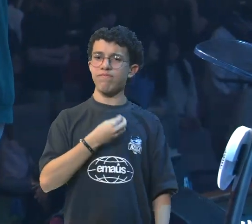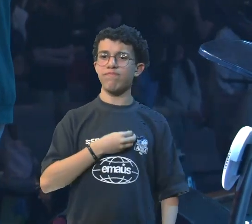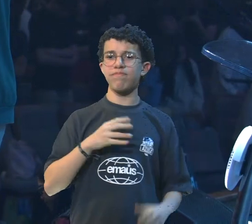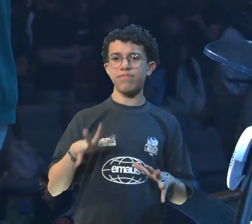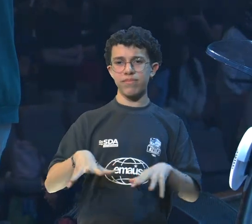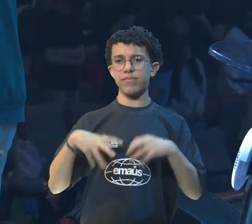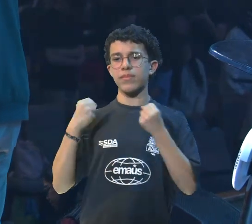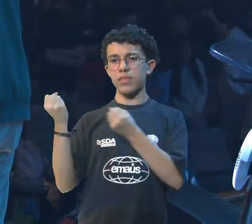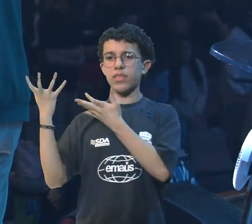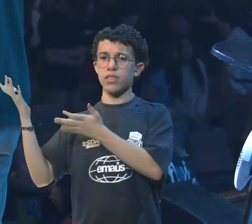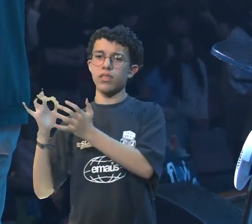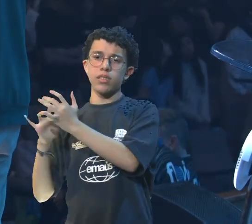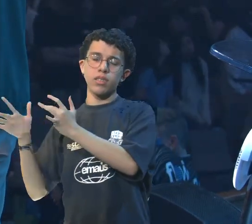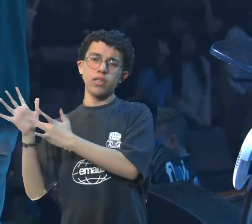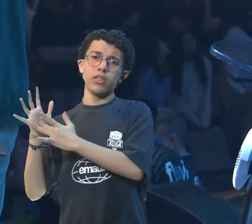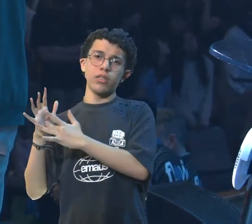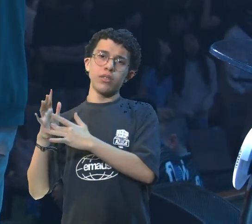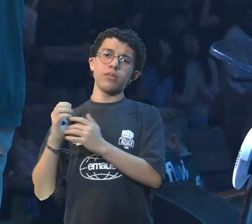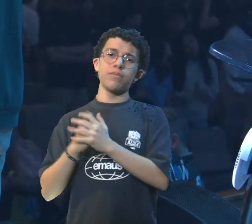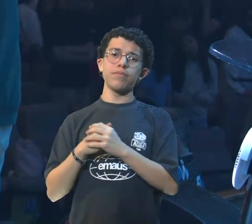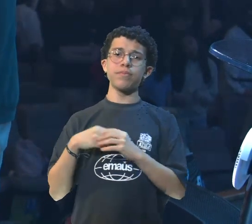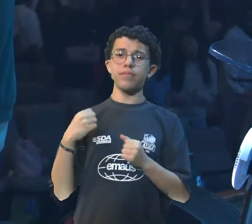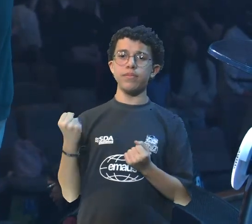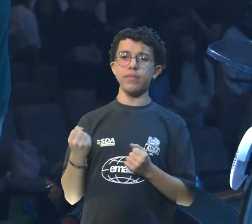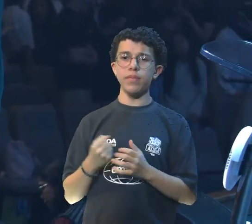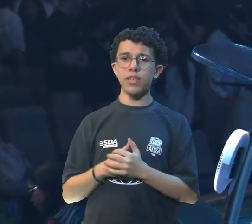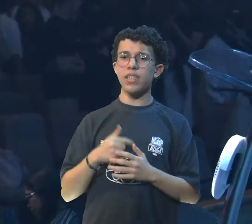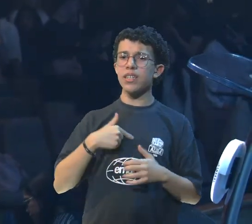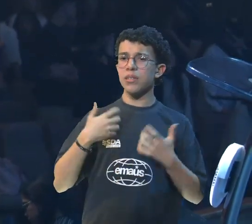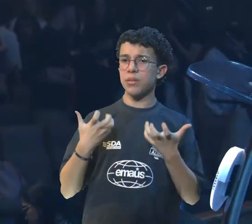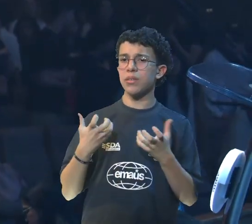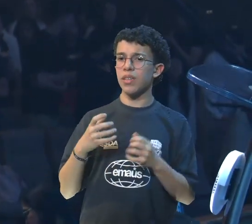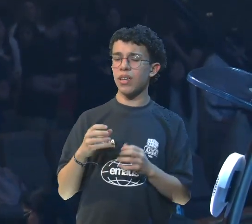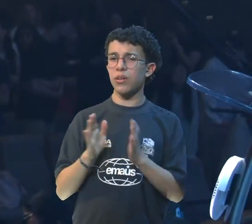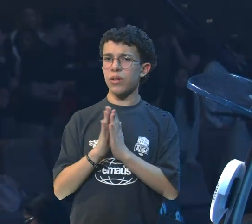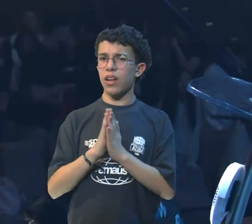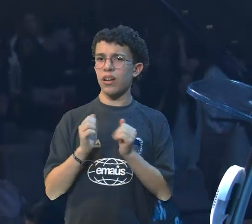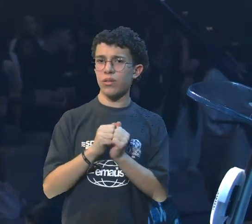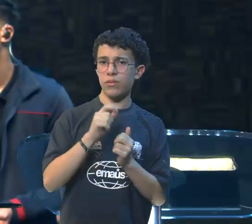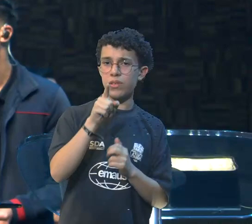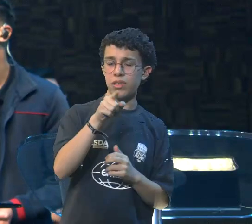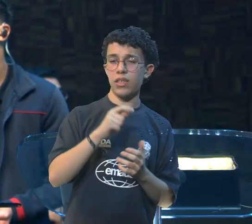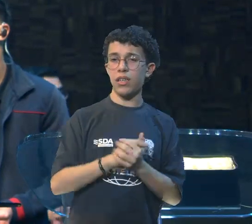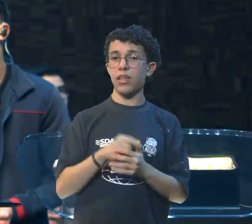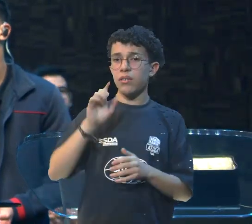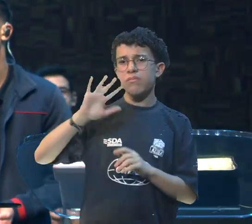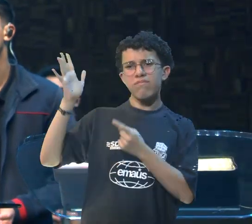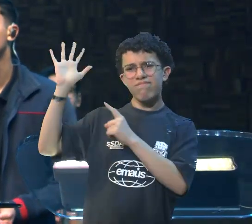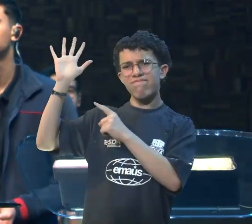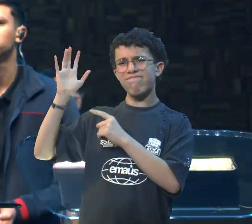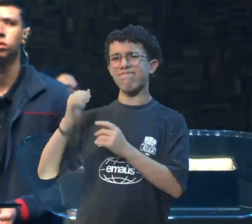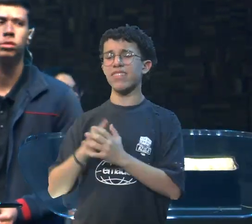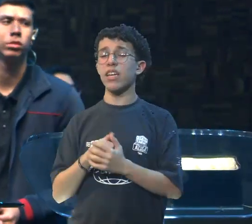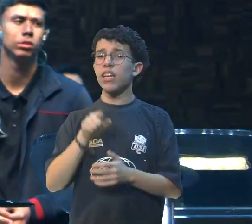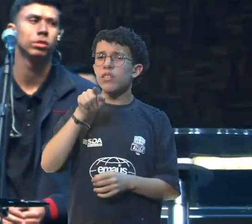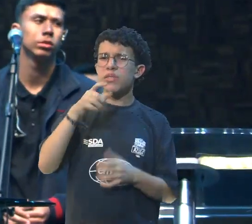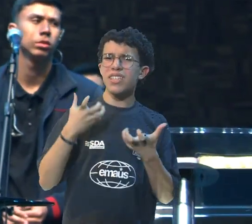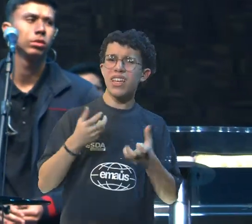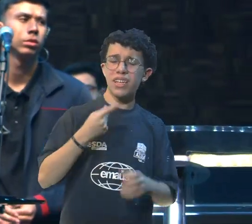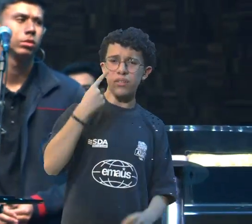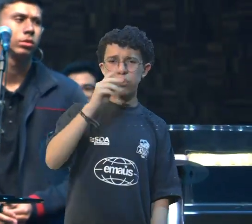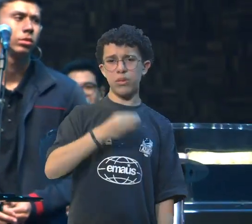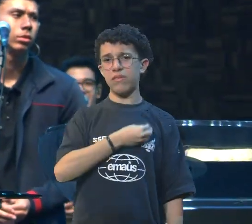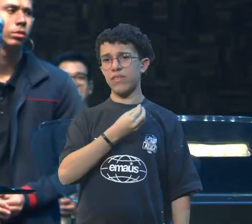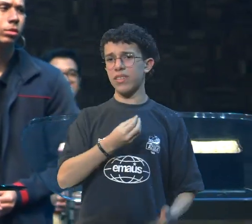pai, mãe, adolescente, eu quero orar por você. Levanta sua mão bem alta onde você está, se você quer entregar a sua vida